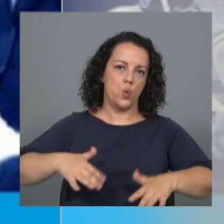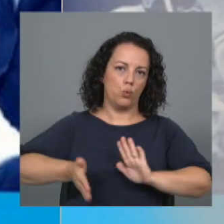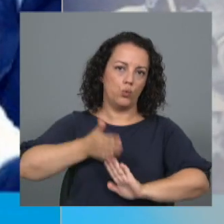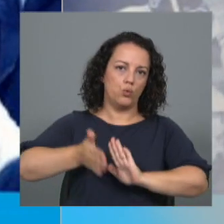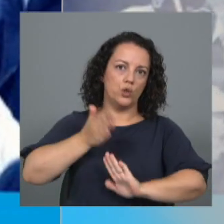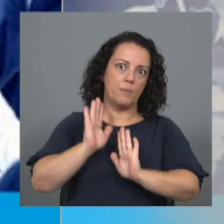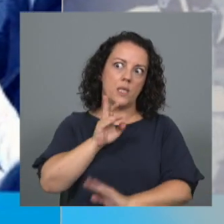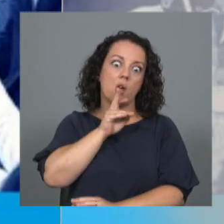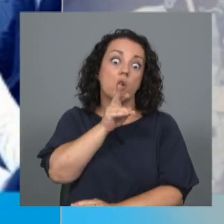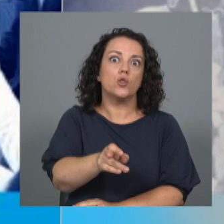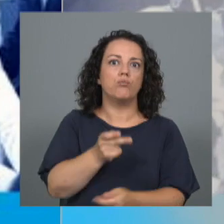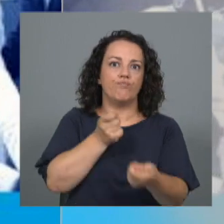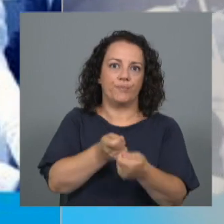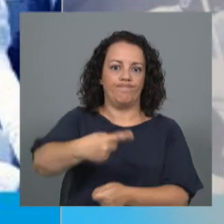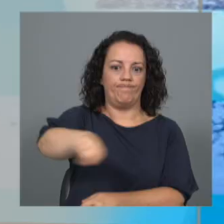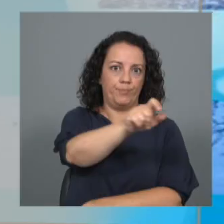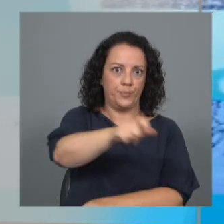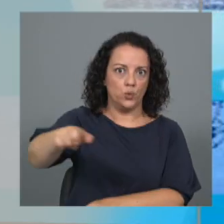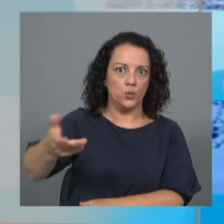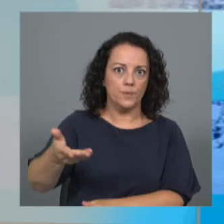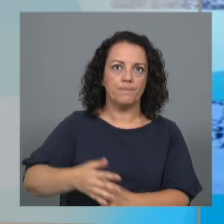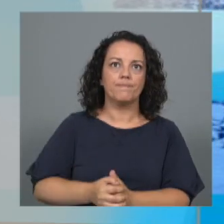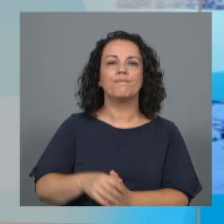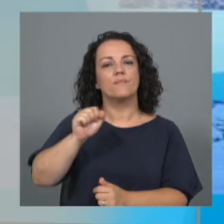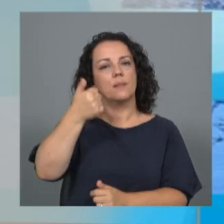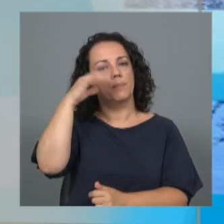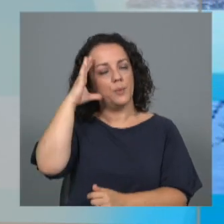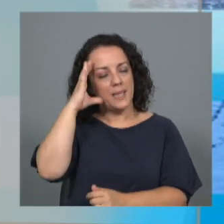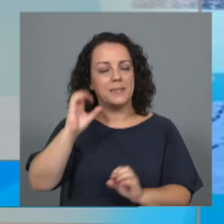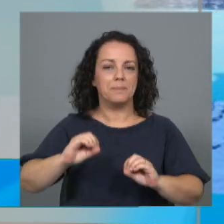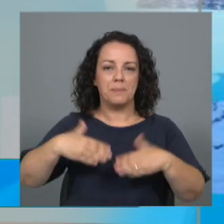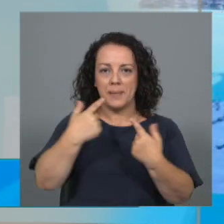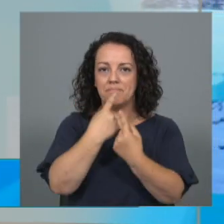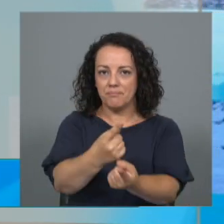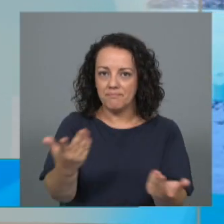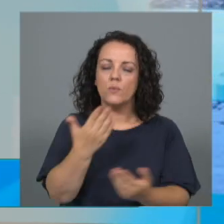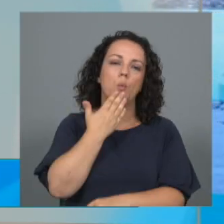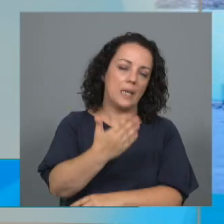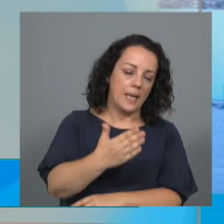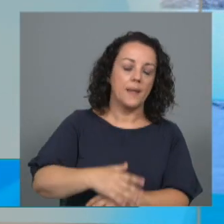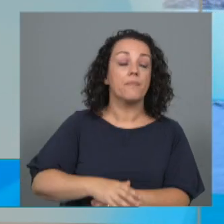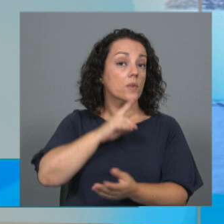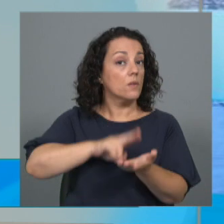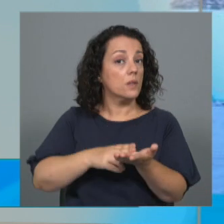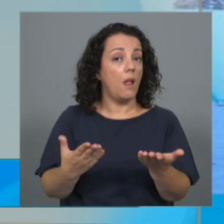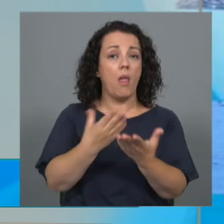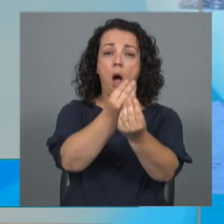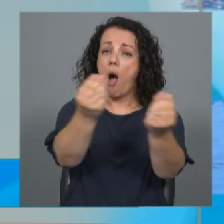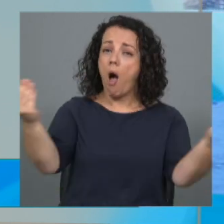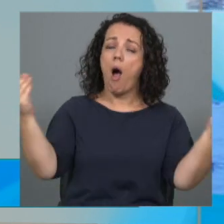dar resposta a estas pessoas. Sim, boa tarde. Em primeiro lugar, obrigado. Efetivamente é verdade, ainda há muitas